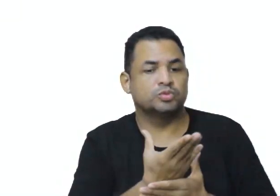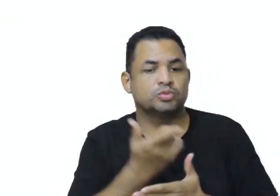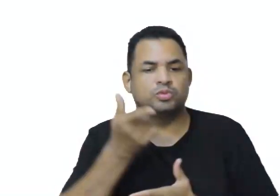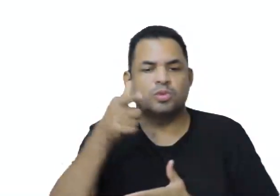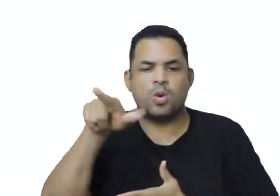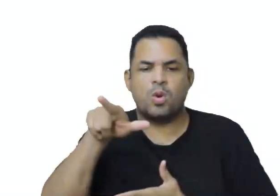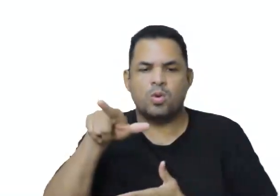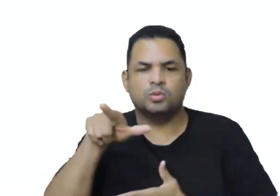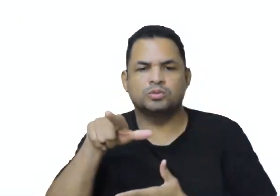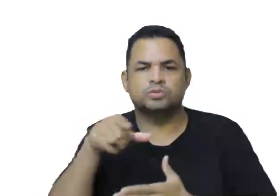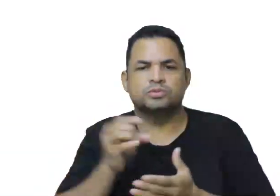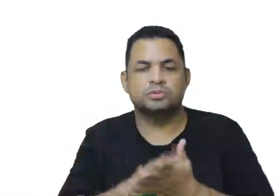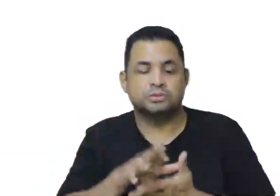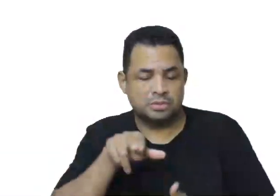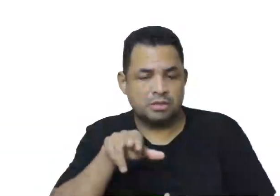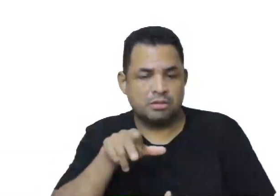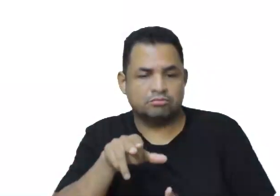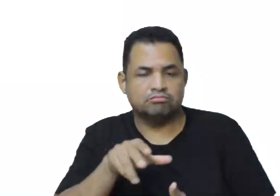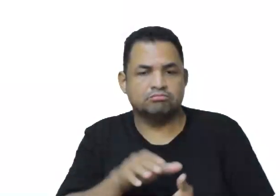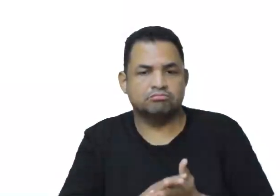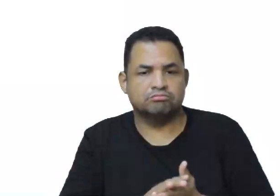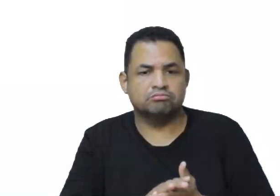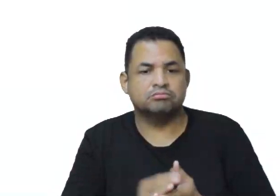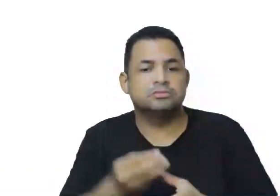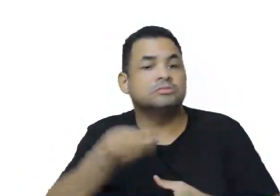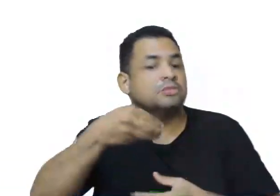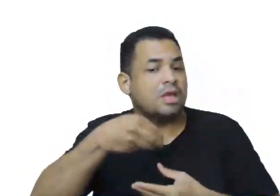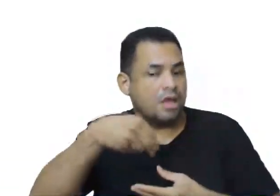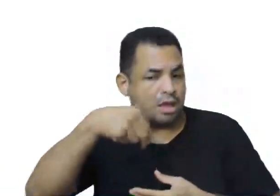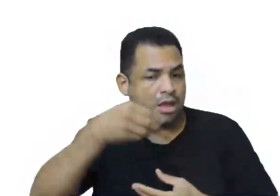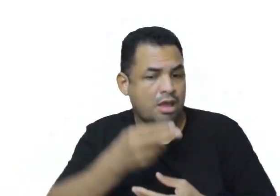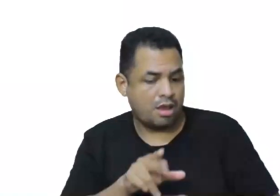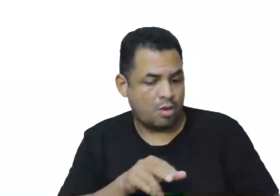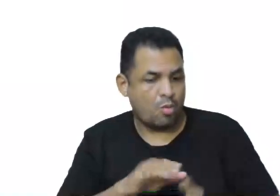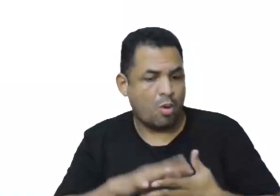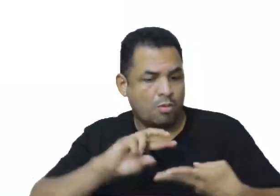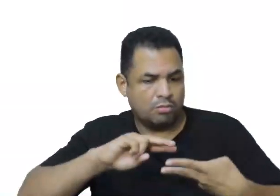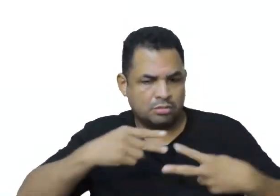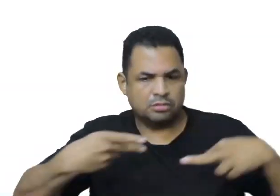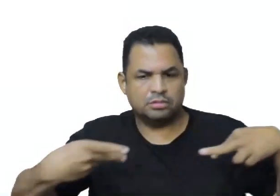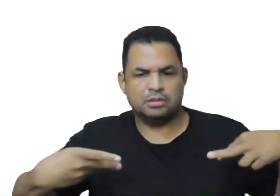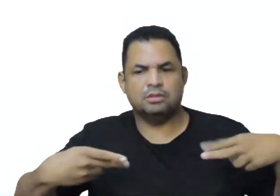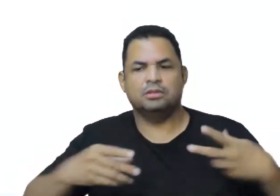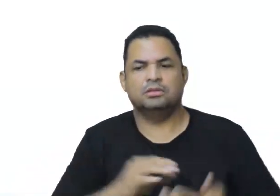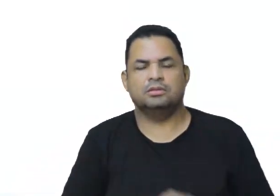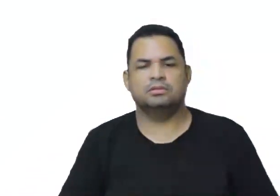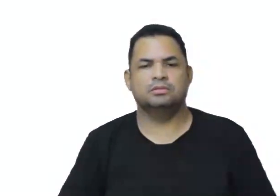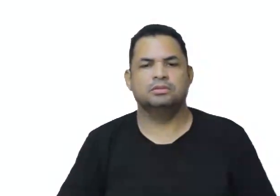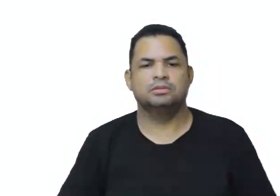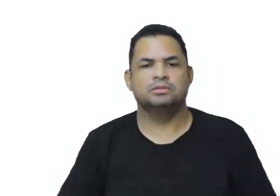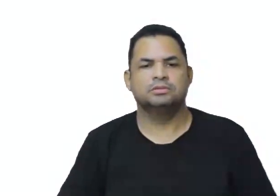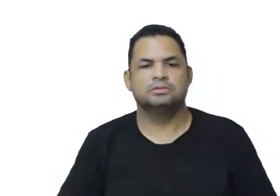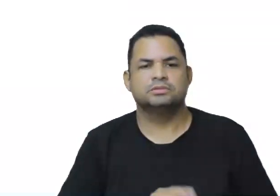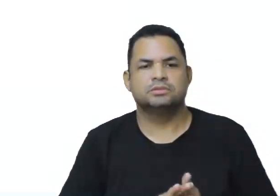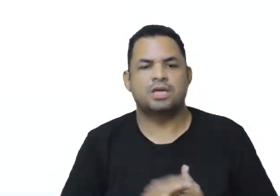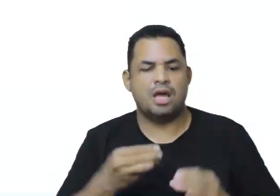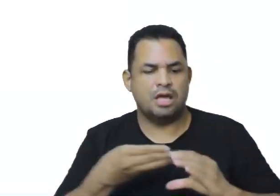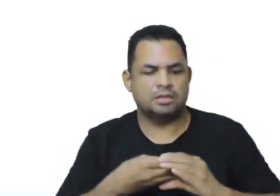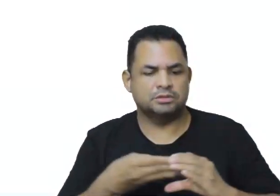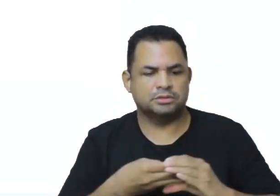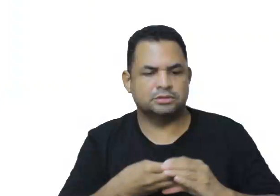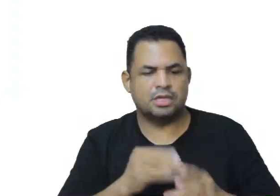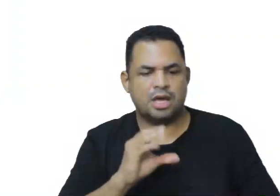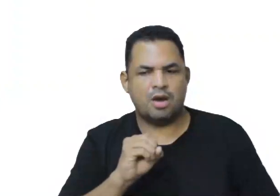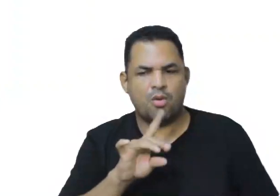outra célula igual, com o mesmo conteúdo genético, tá bom? Então, para uma célula ovo se